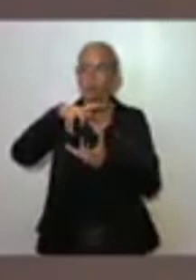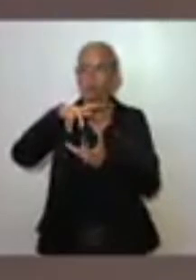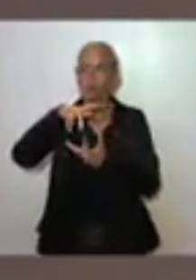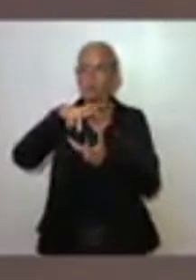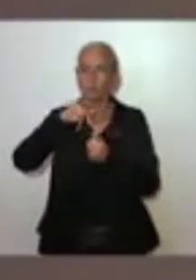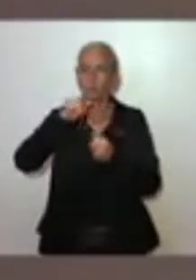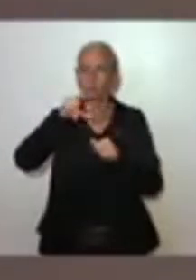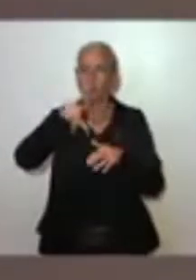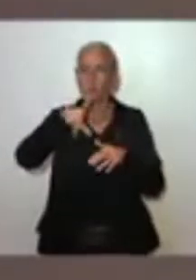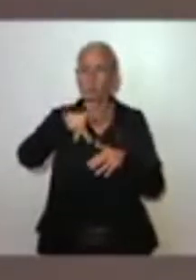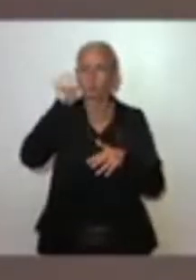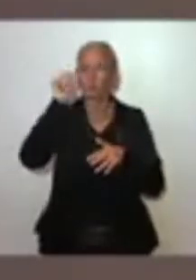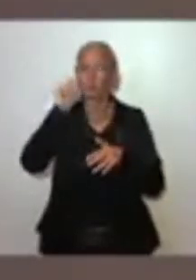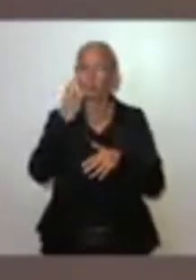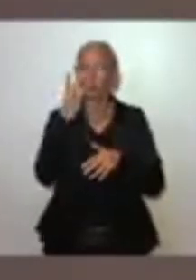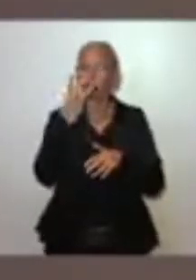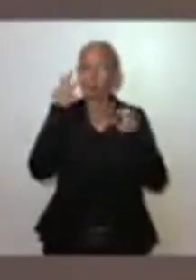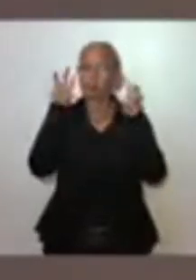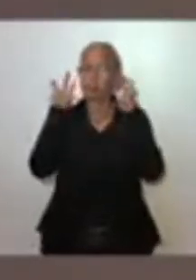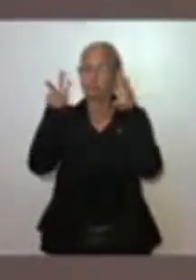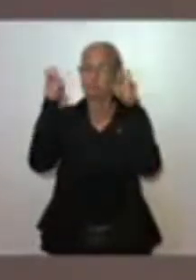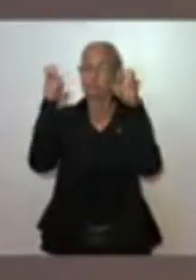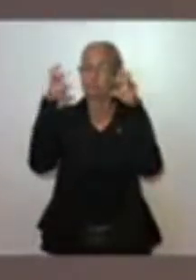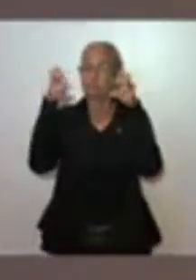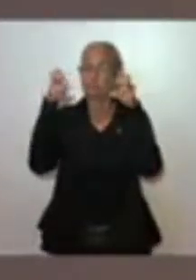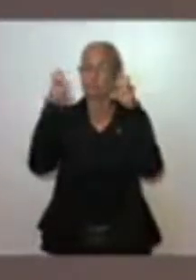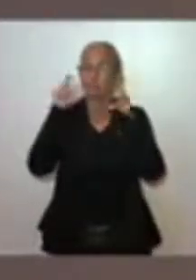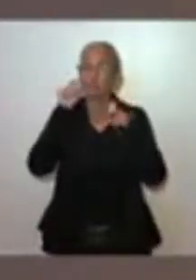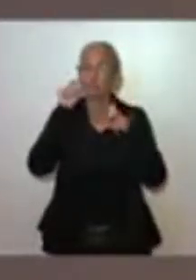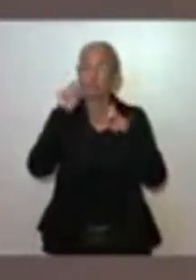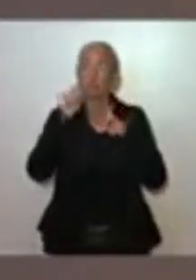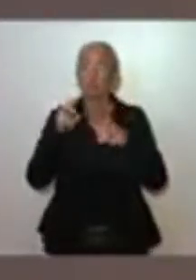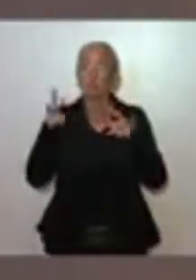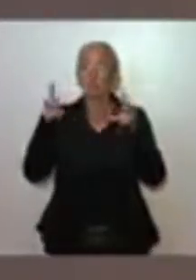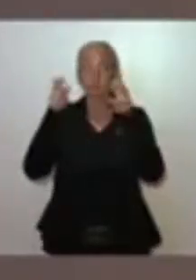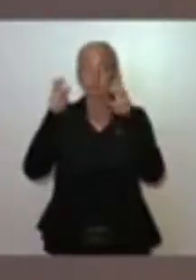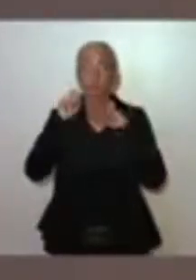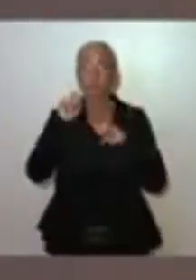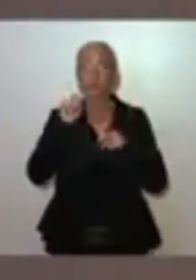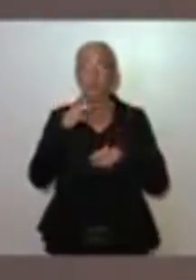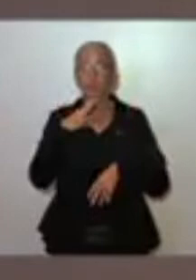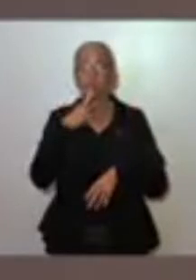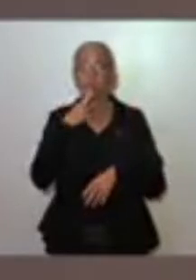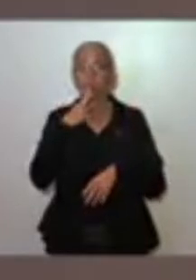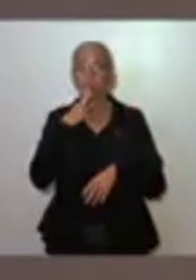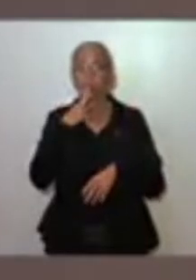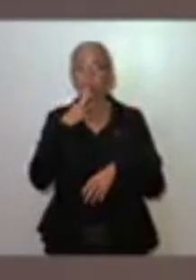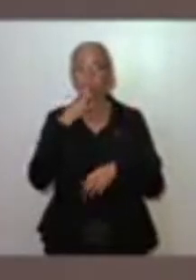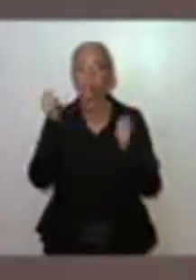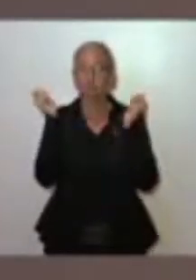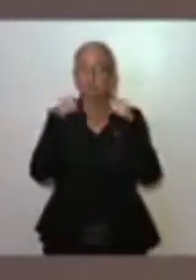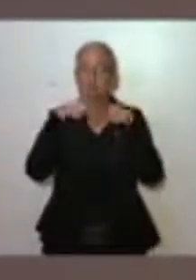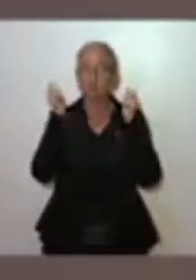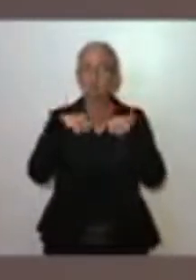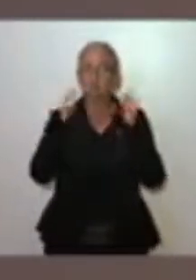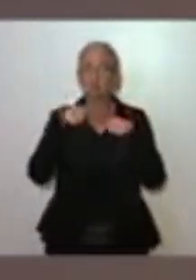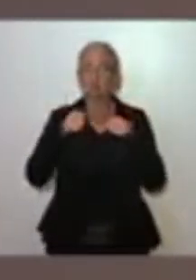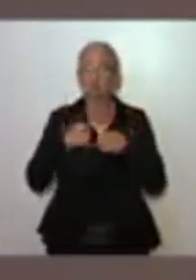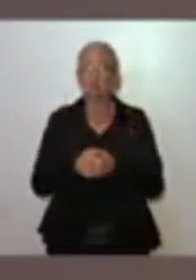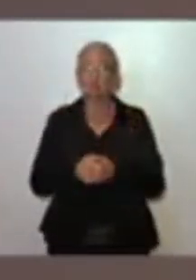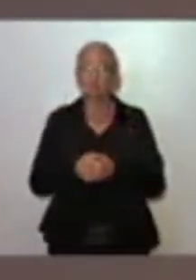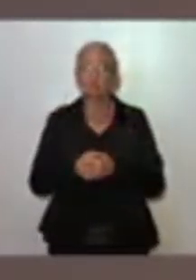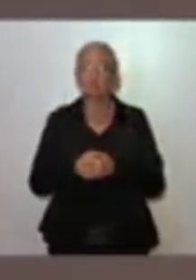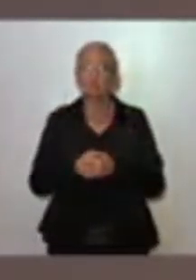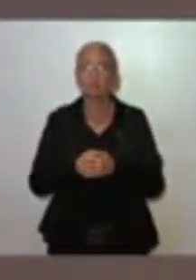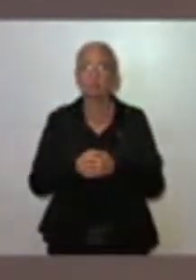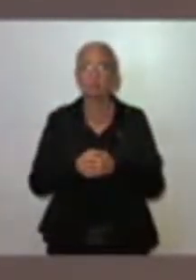destacar três temas em relação aos quais eu acho que é preciso que pessoas que